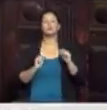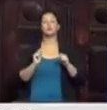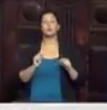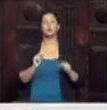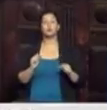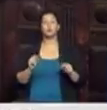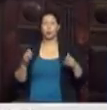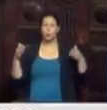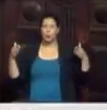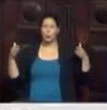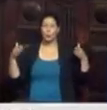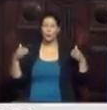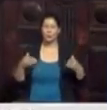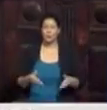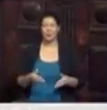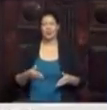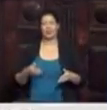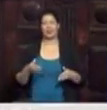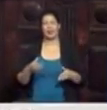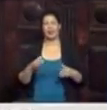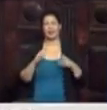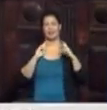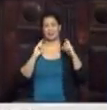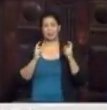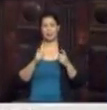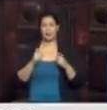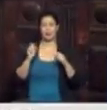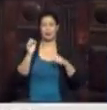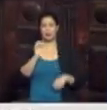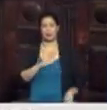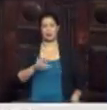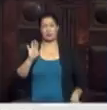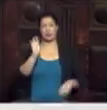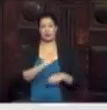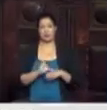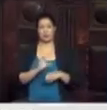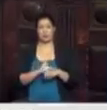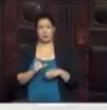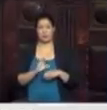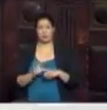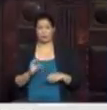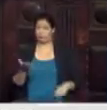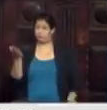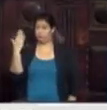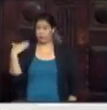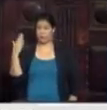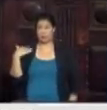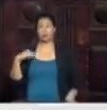chegar à Assembleia Nacional Constituinte. A Constituição de 88